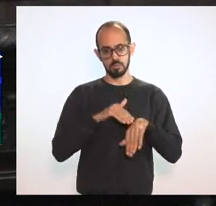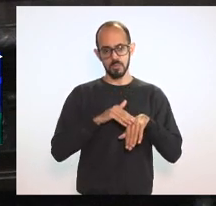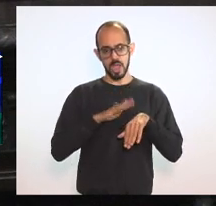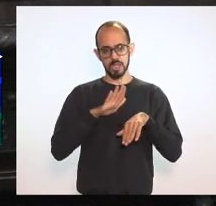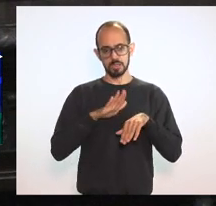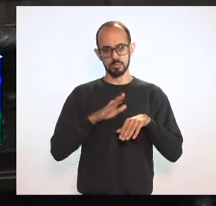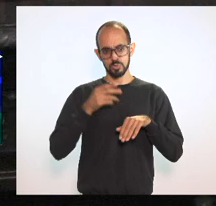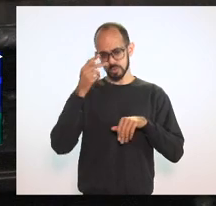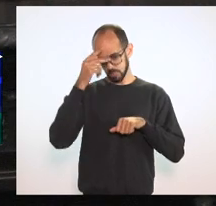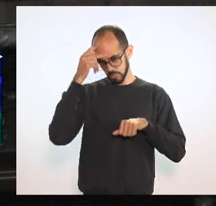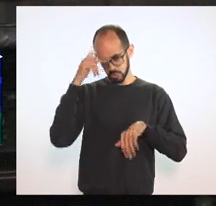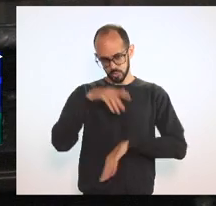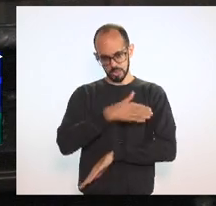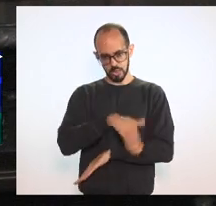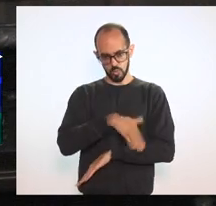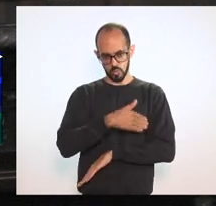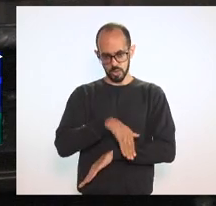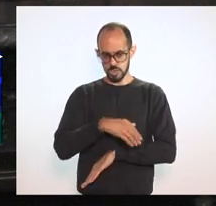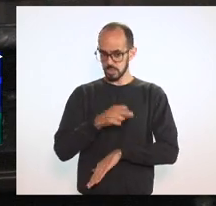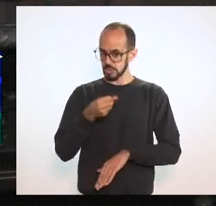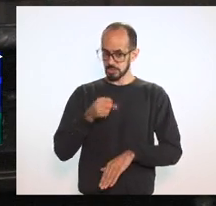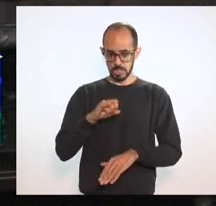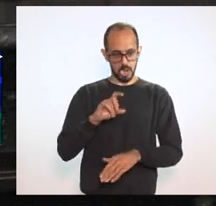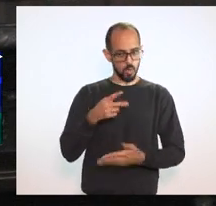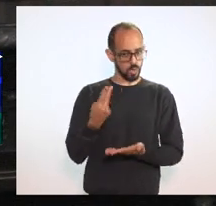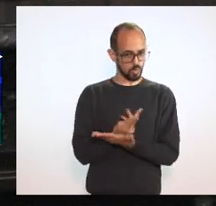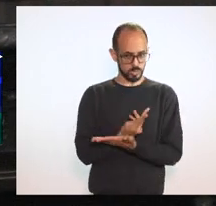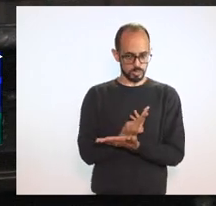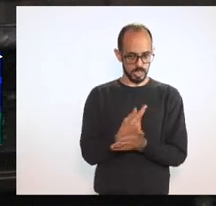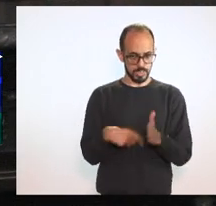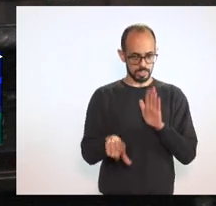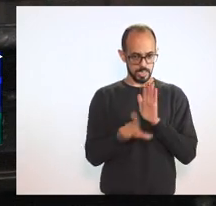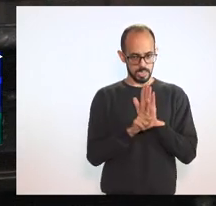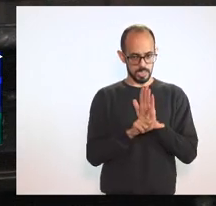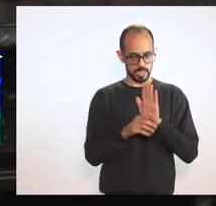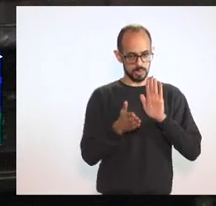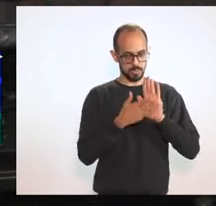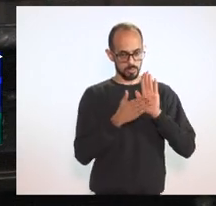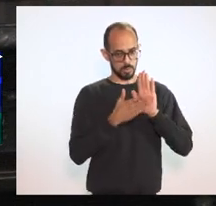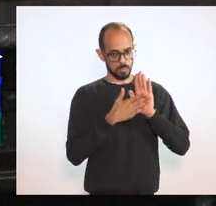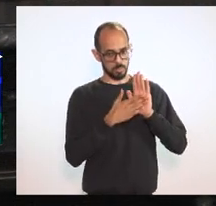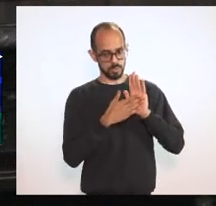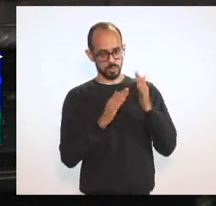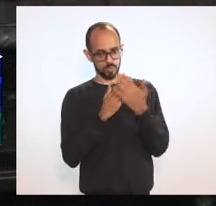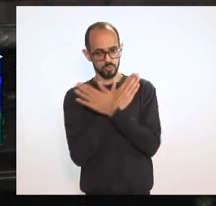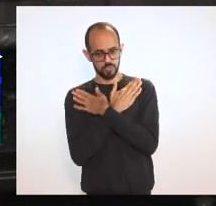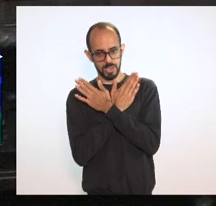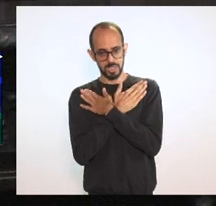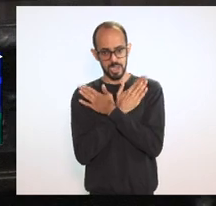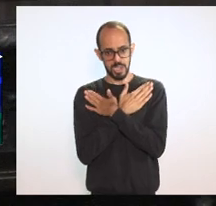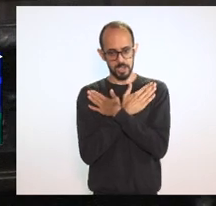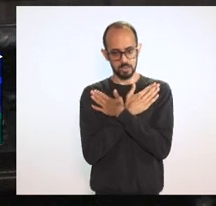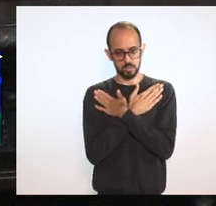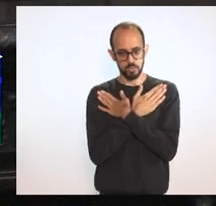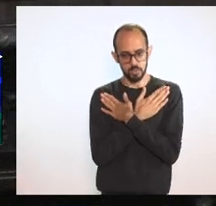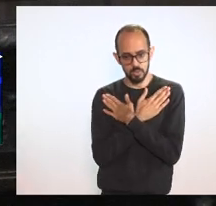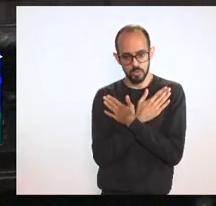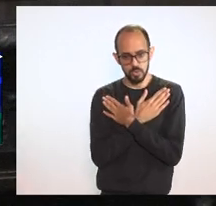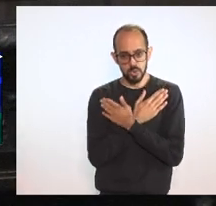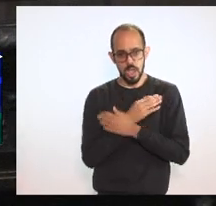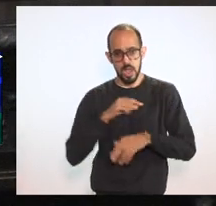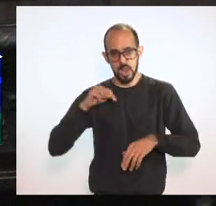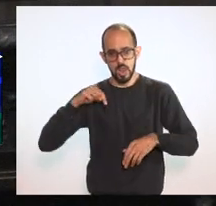se isso não acontecer que esta lei que propõe esse super feriado eu acho que a gente deve insistir aqui no Parlamento